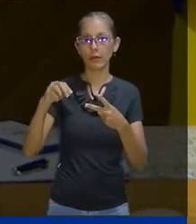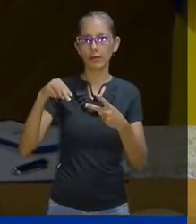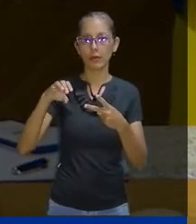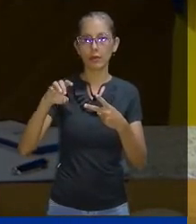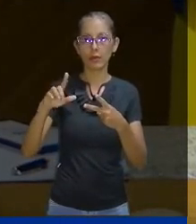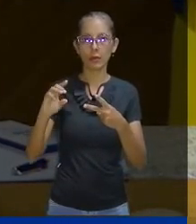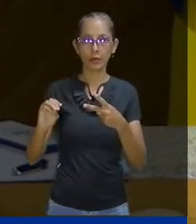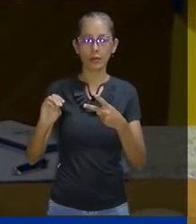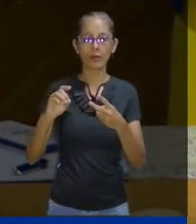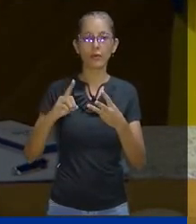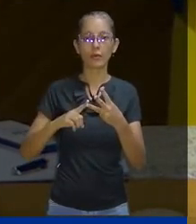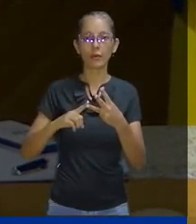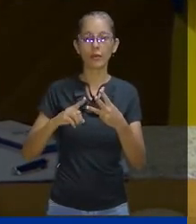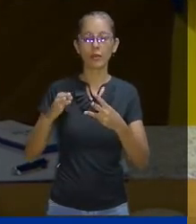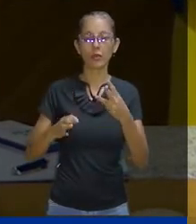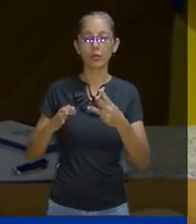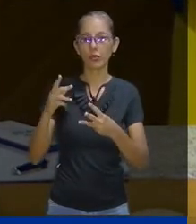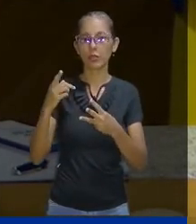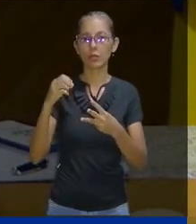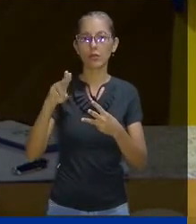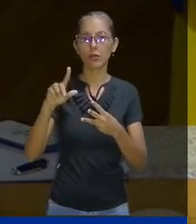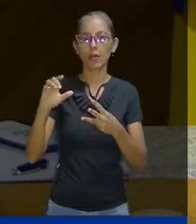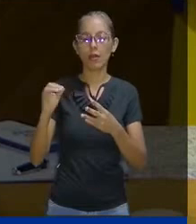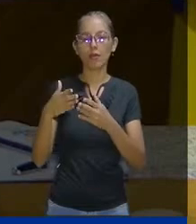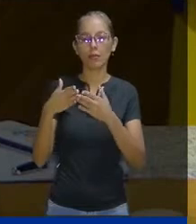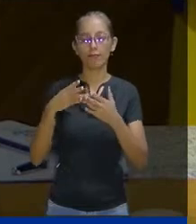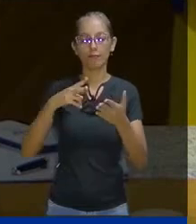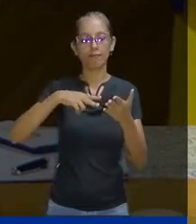juiz Paulo Madeira. Os demais aguardam.